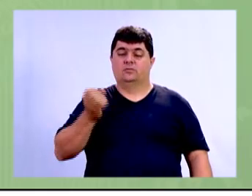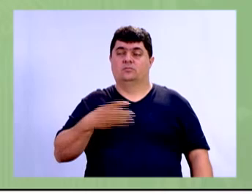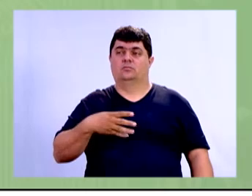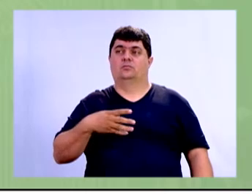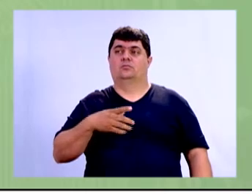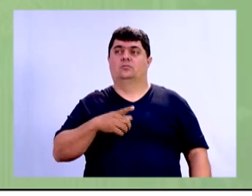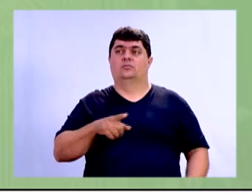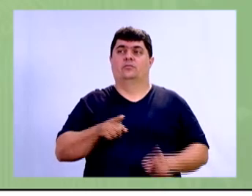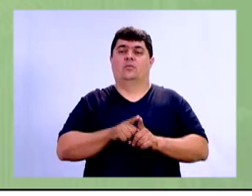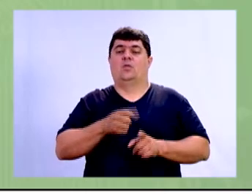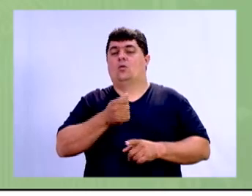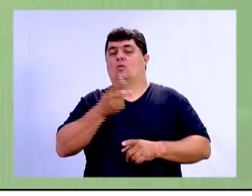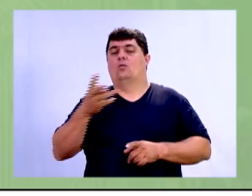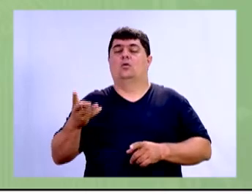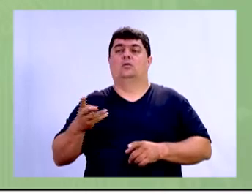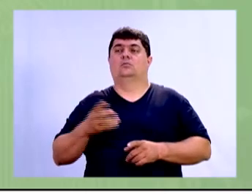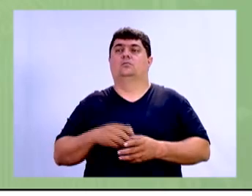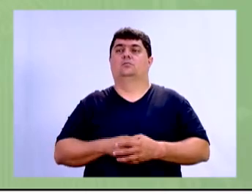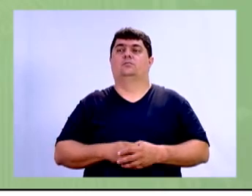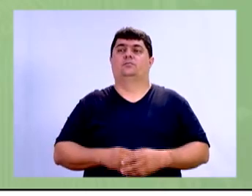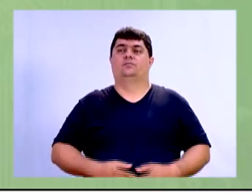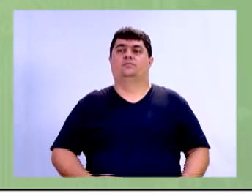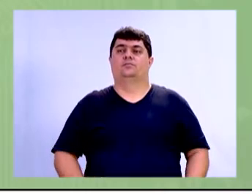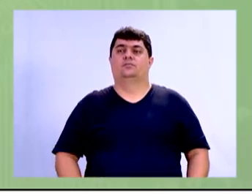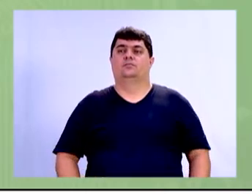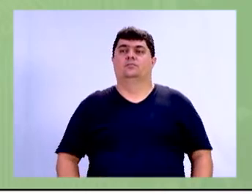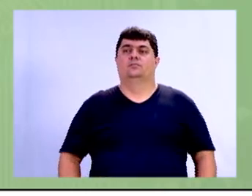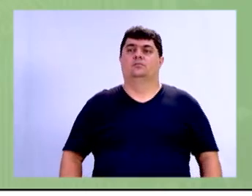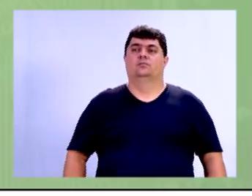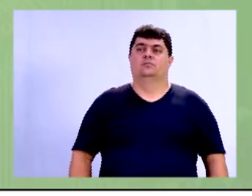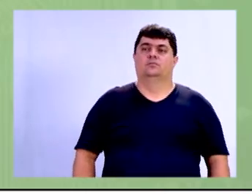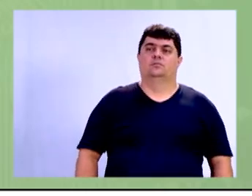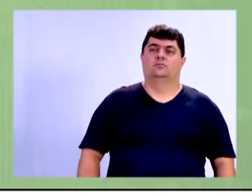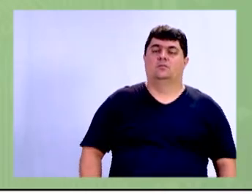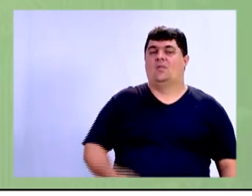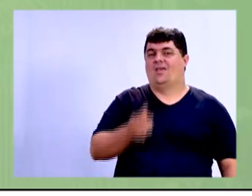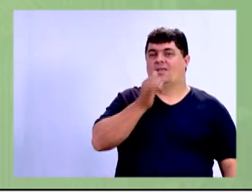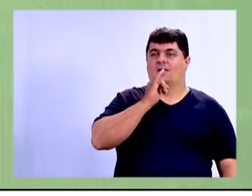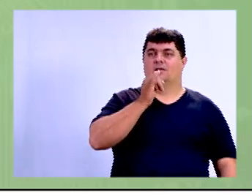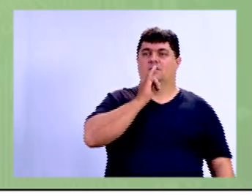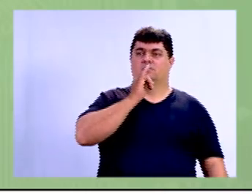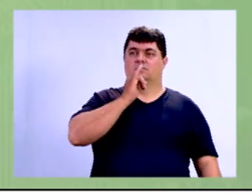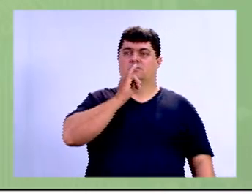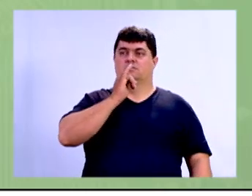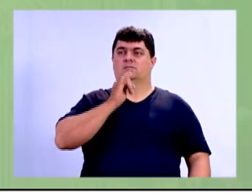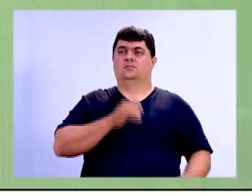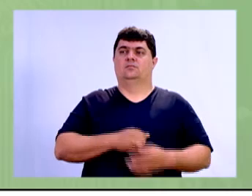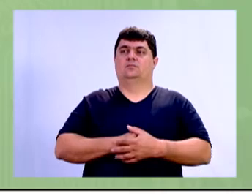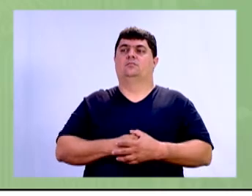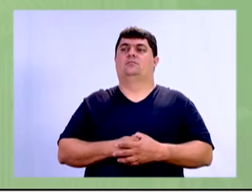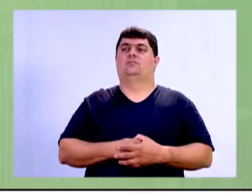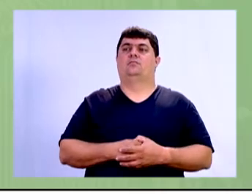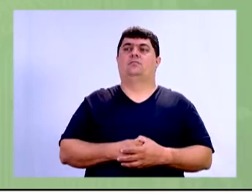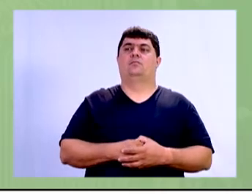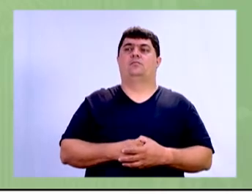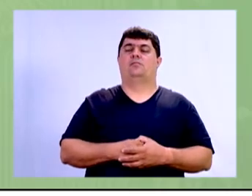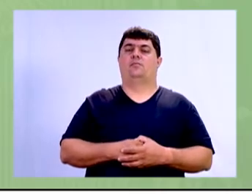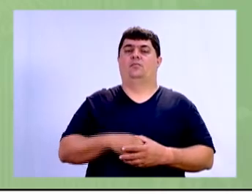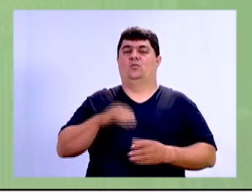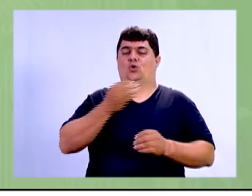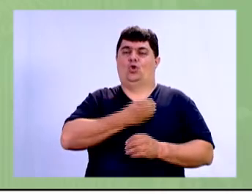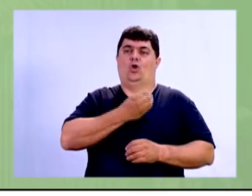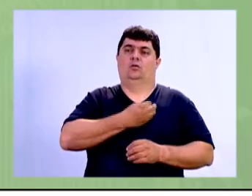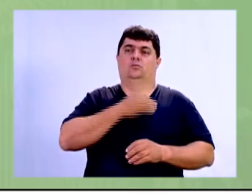definir, né, e a quantidade. Por exemplo, eu quero armazenar um conjunto de